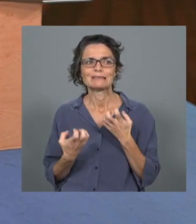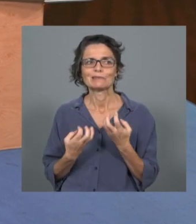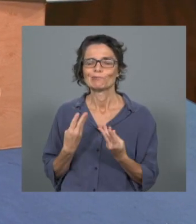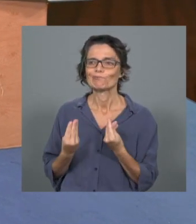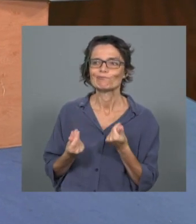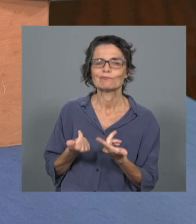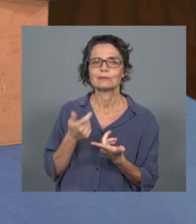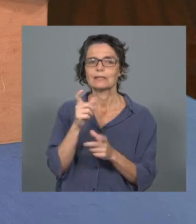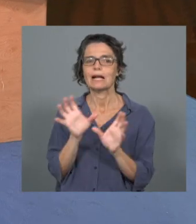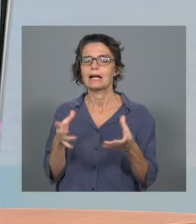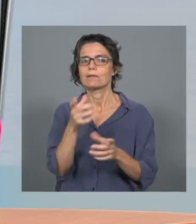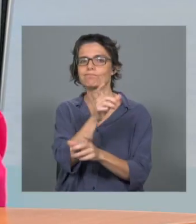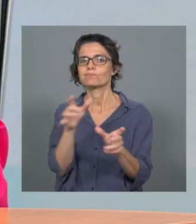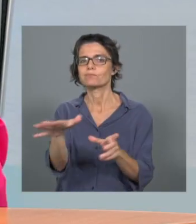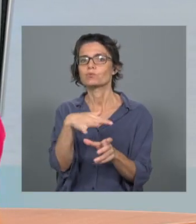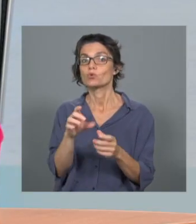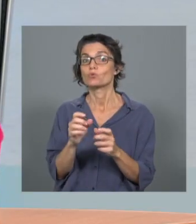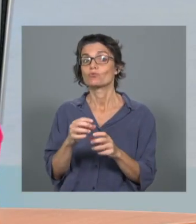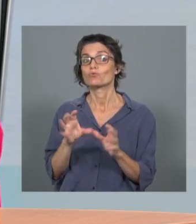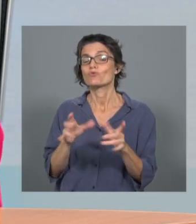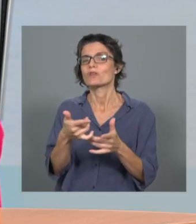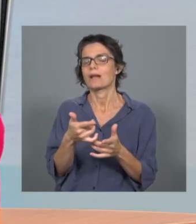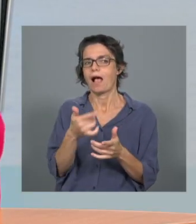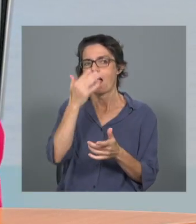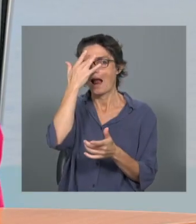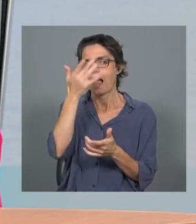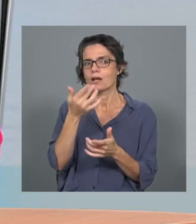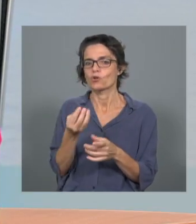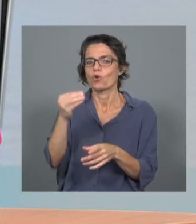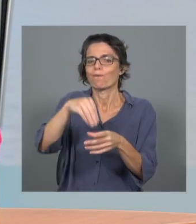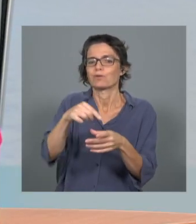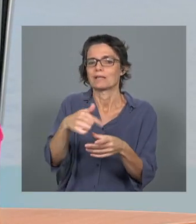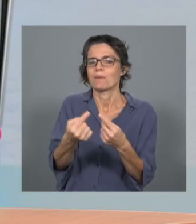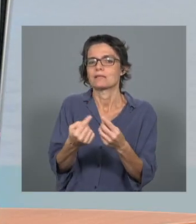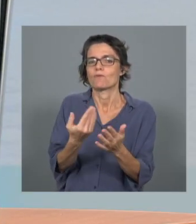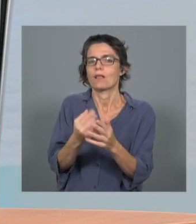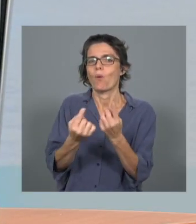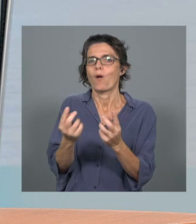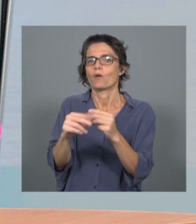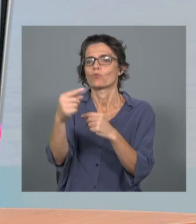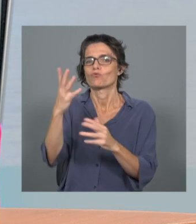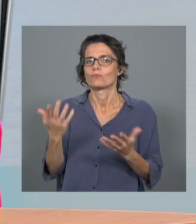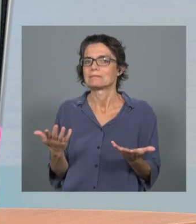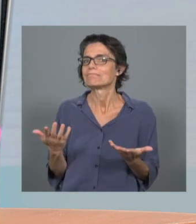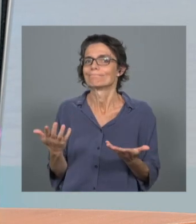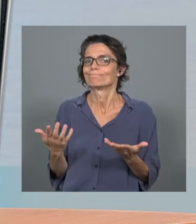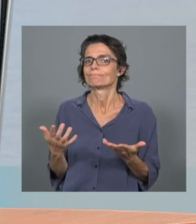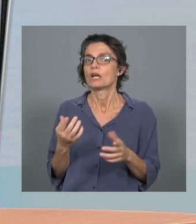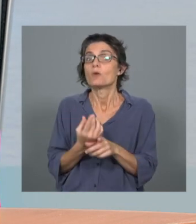ao verem que do seu voto não resultou algo de novo, porque a Câmara acaba um